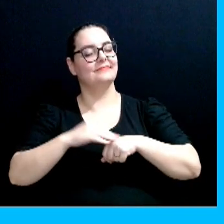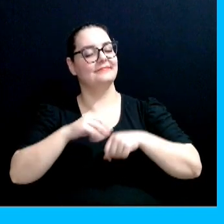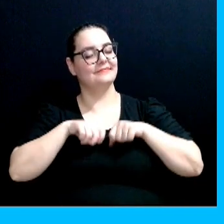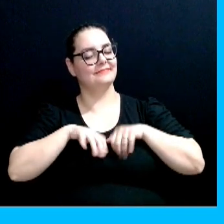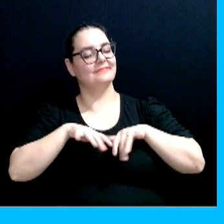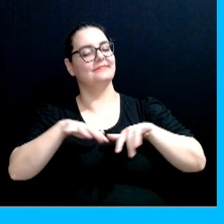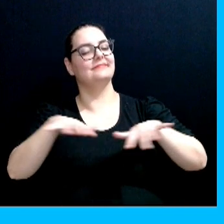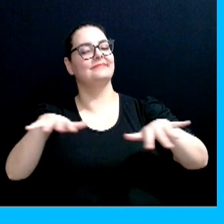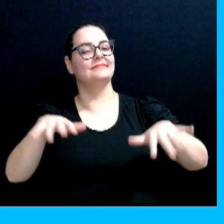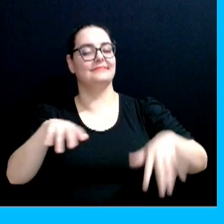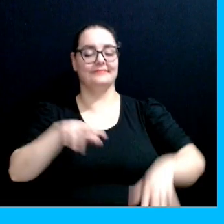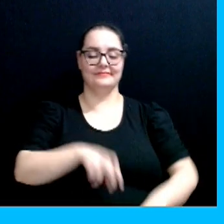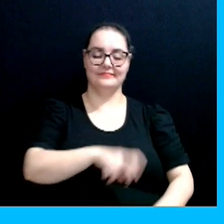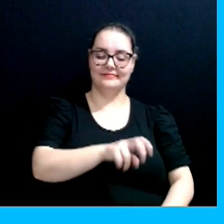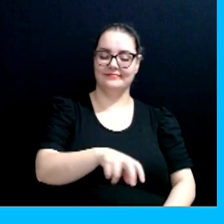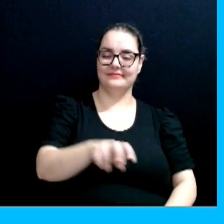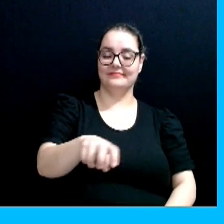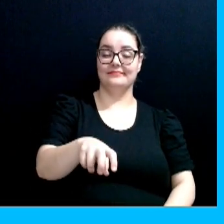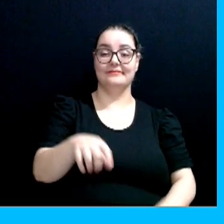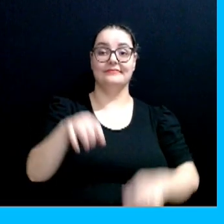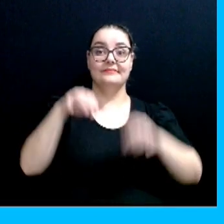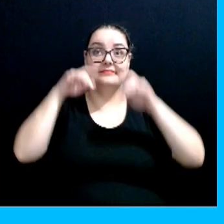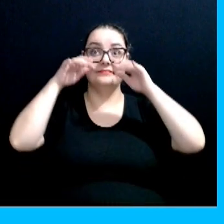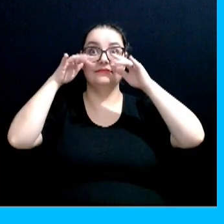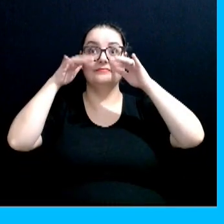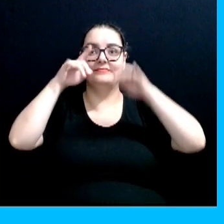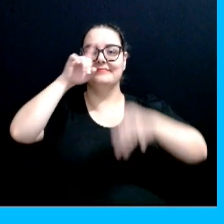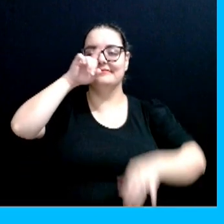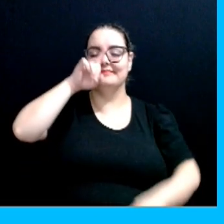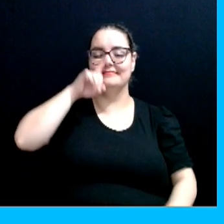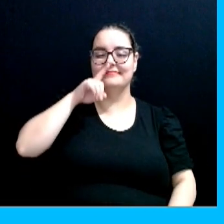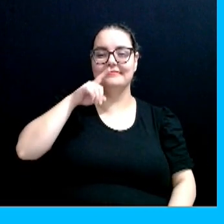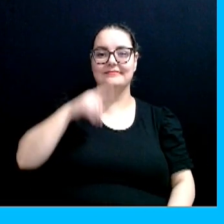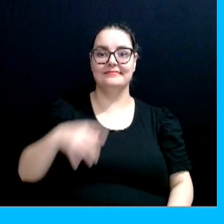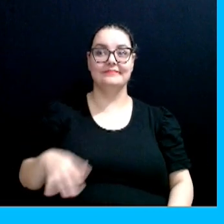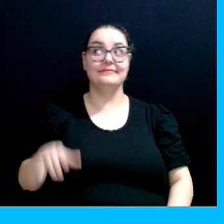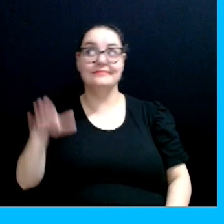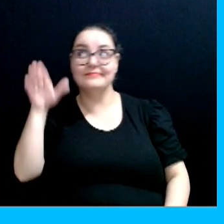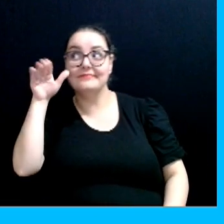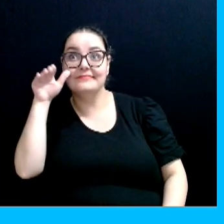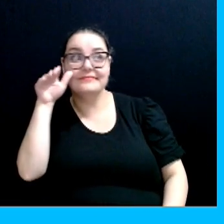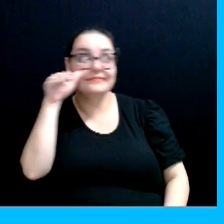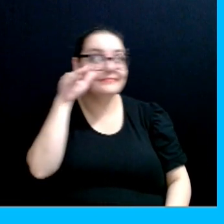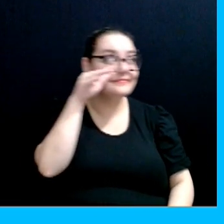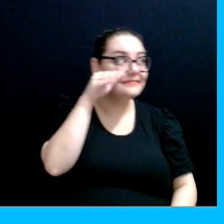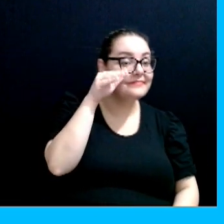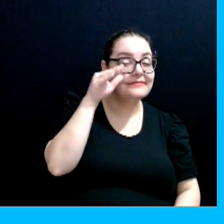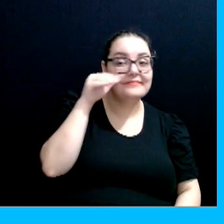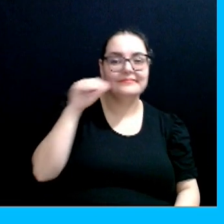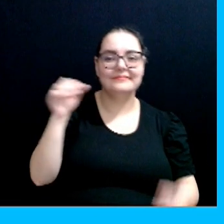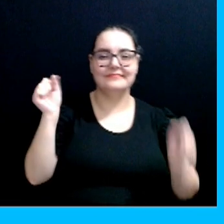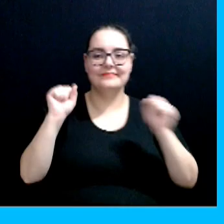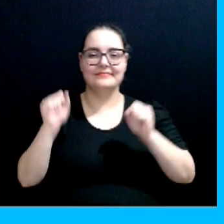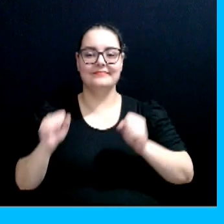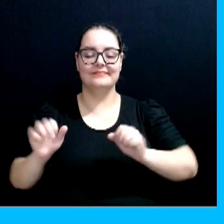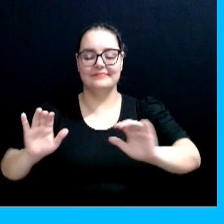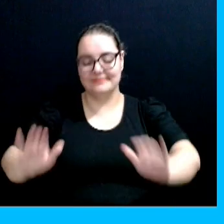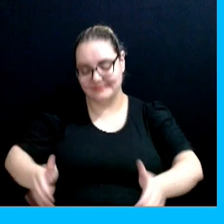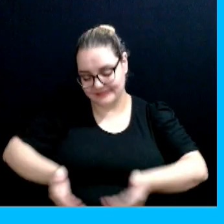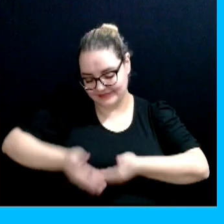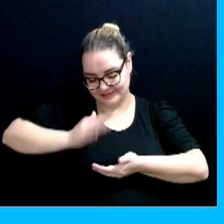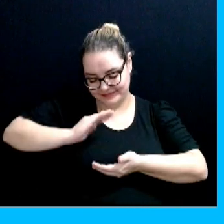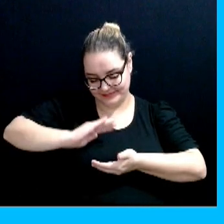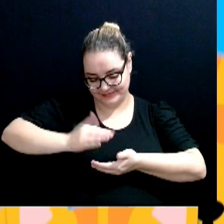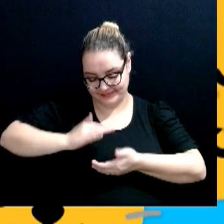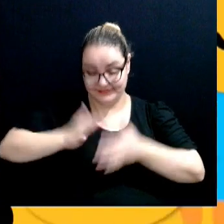passa. Com seus olhos amarelos, cheios de curiosidade, ele adora colo, atenção e